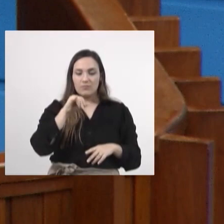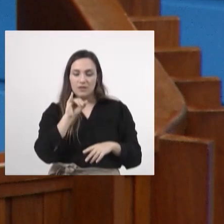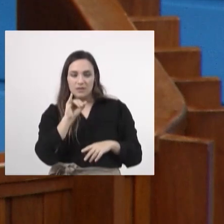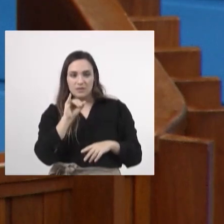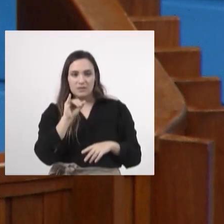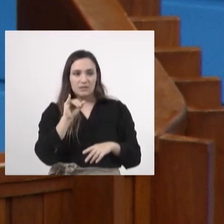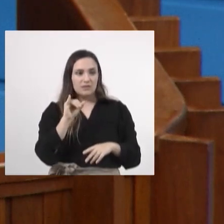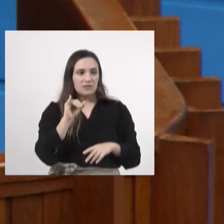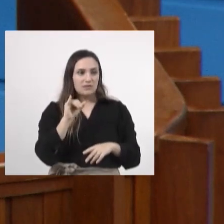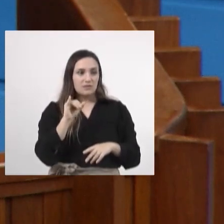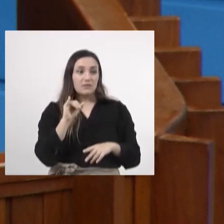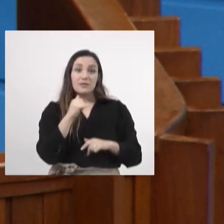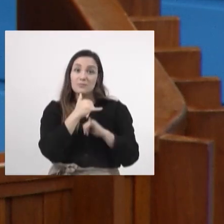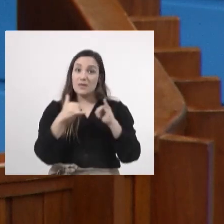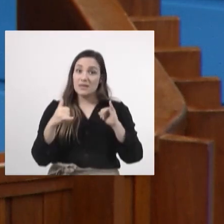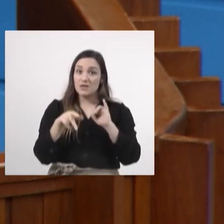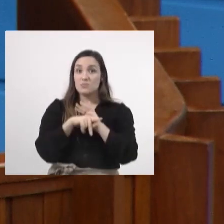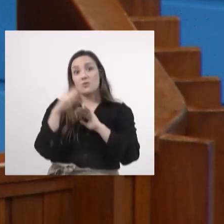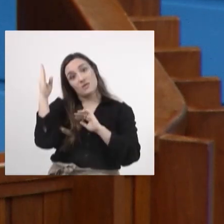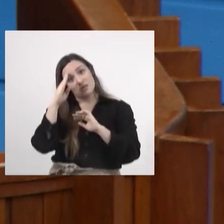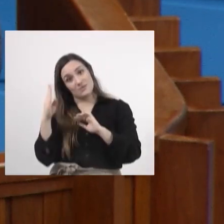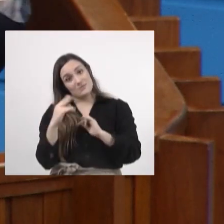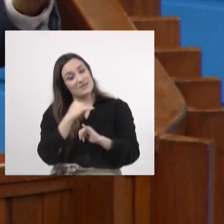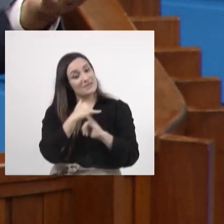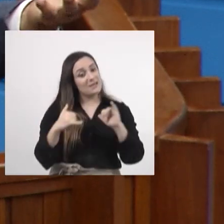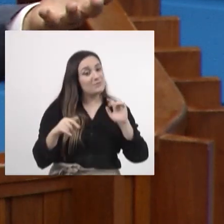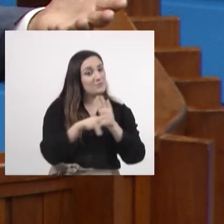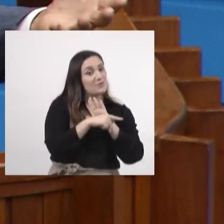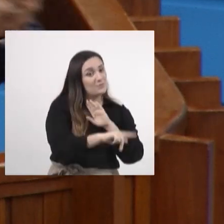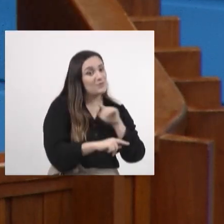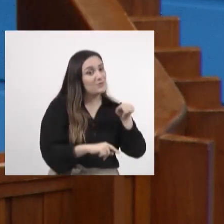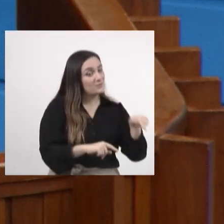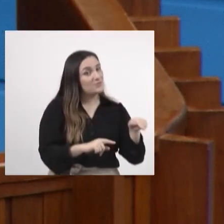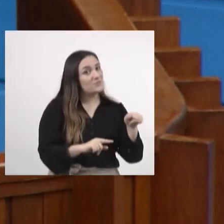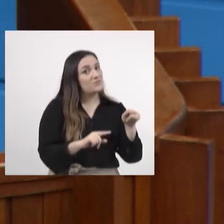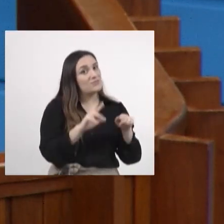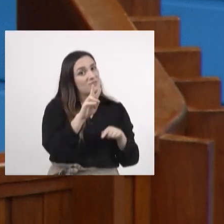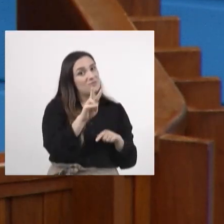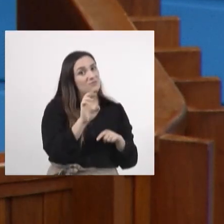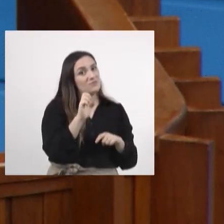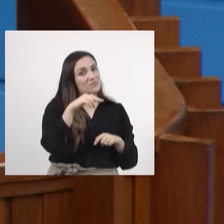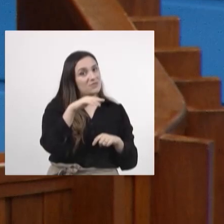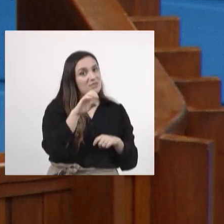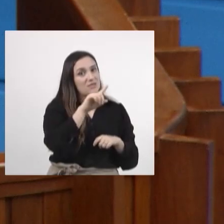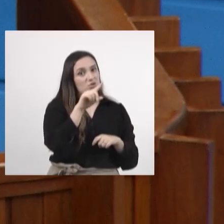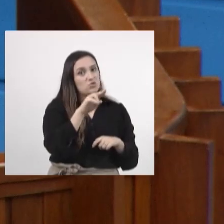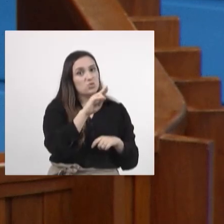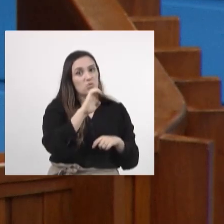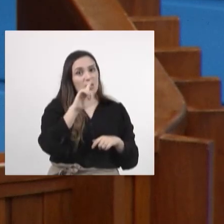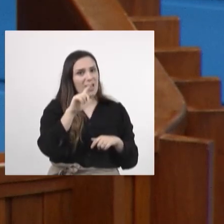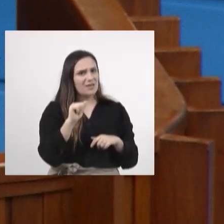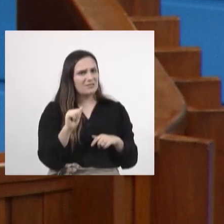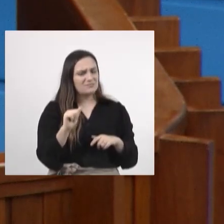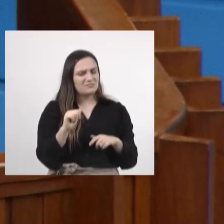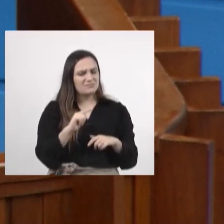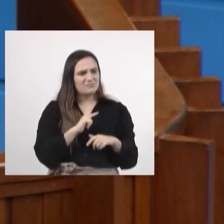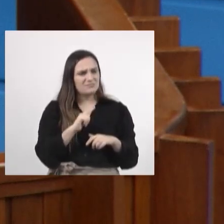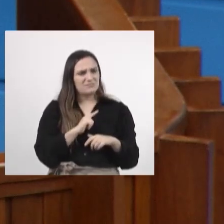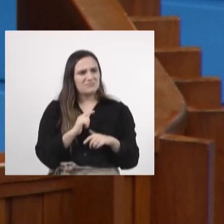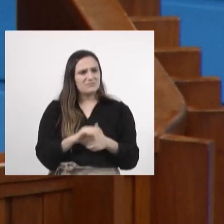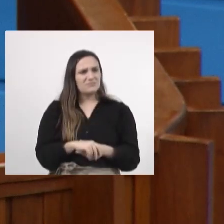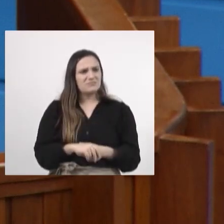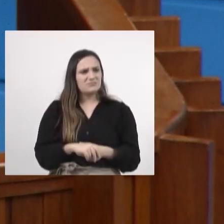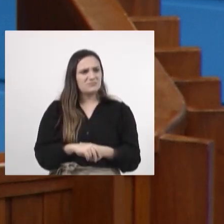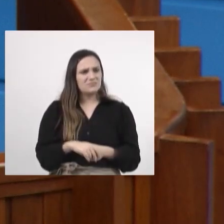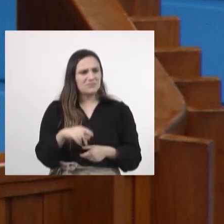os Yanomami é metade no Brasil e metade na Venezuela. Então criou-se o